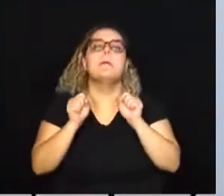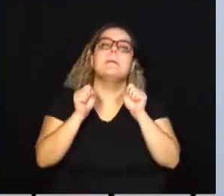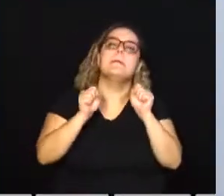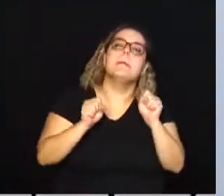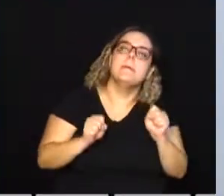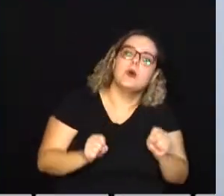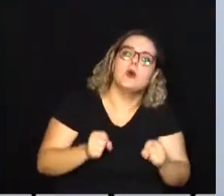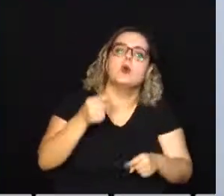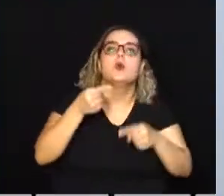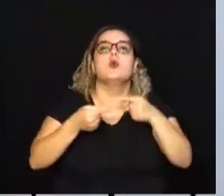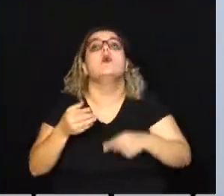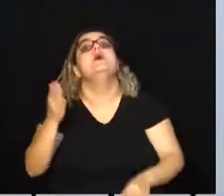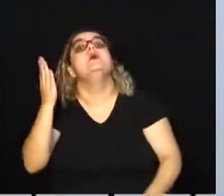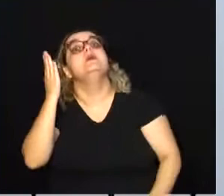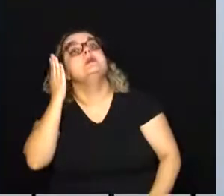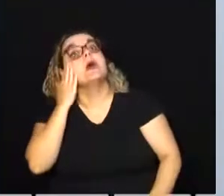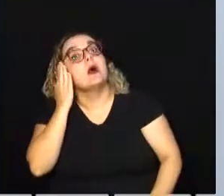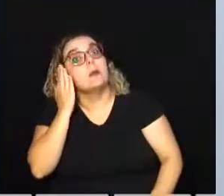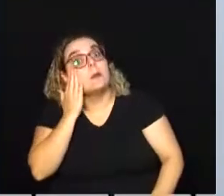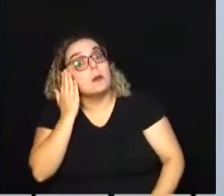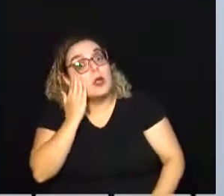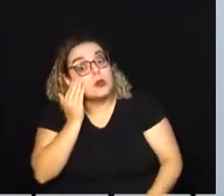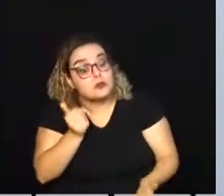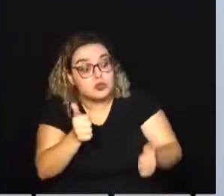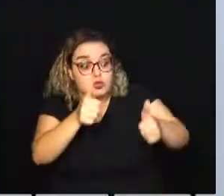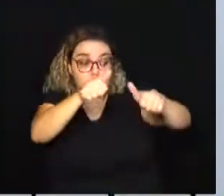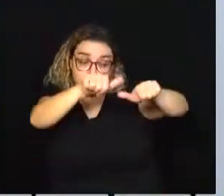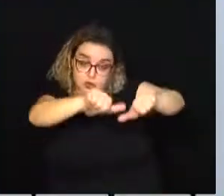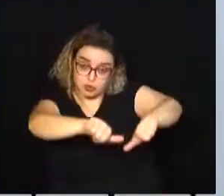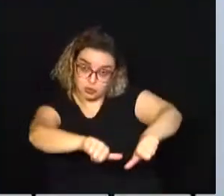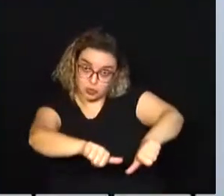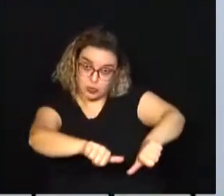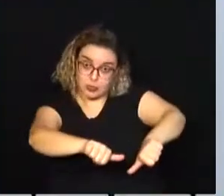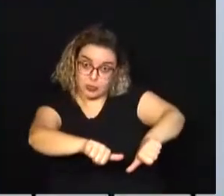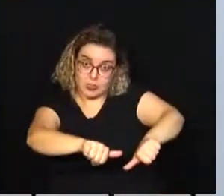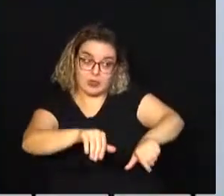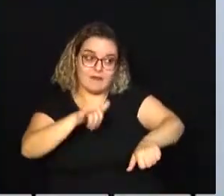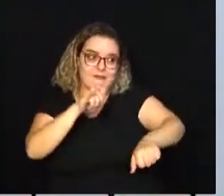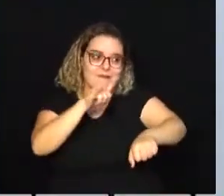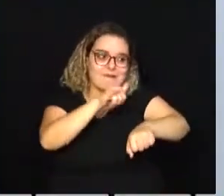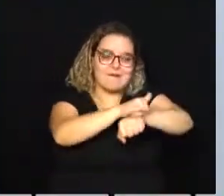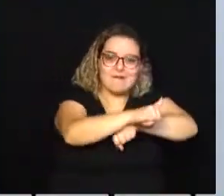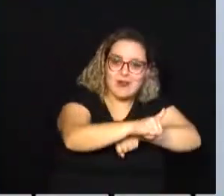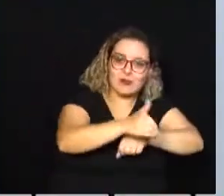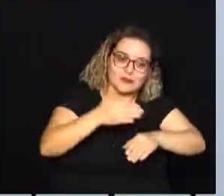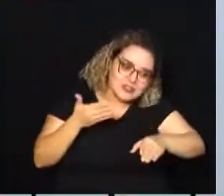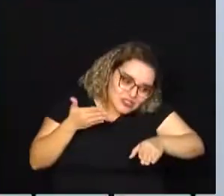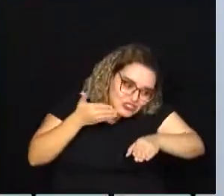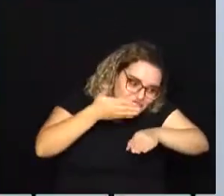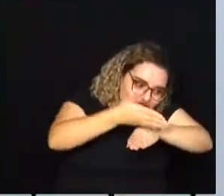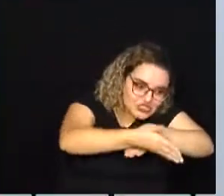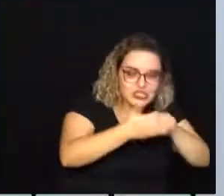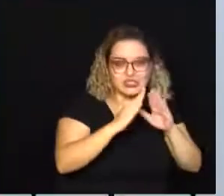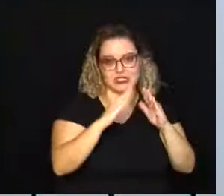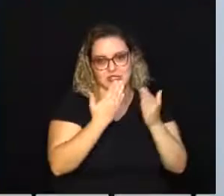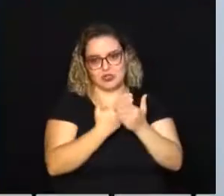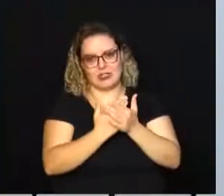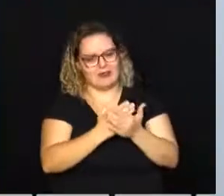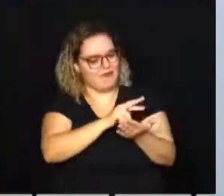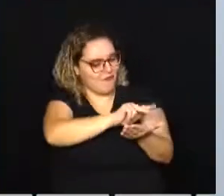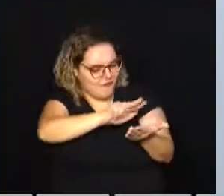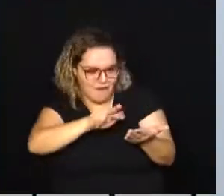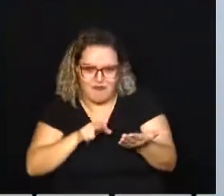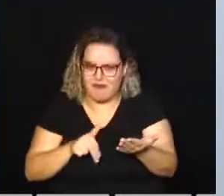sabe dos prejuízos causados pela ausência da atividade da escola. Há muitos prejuízos,